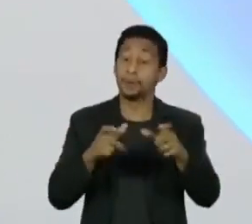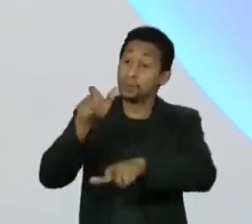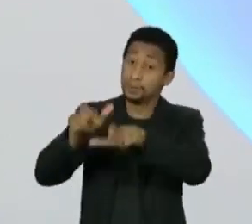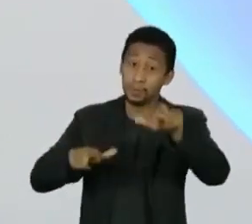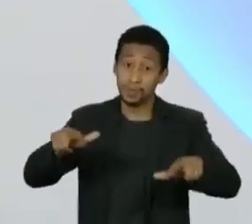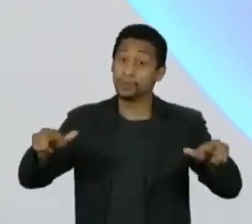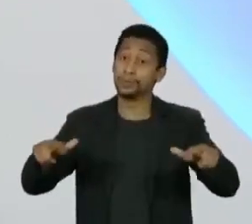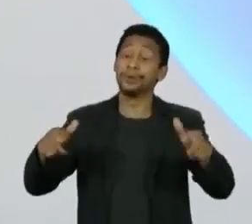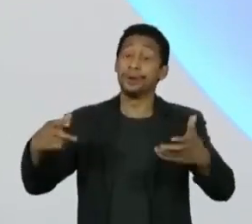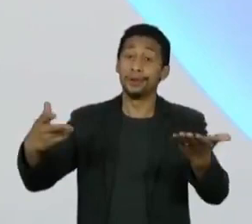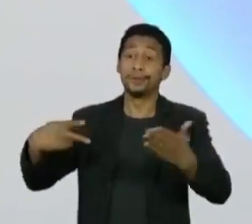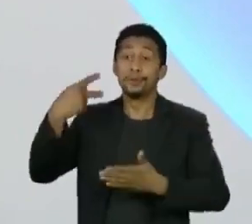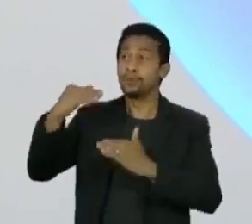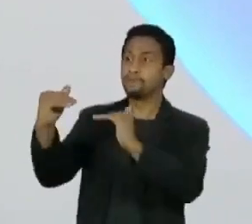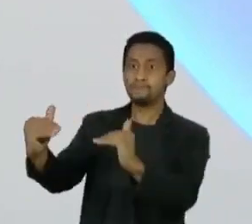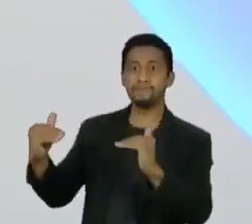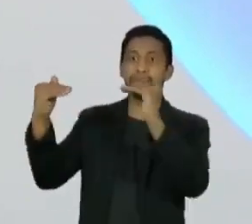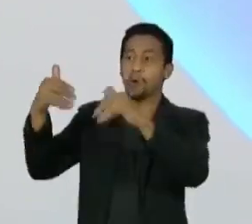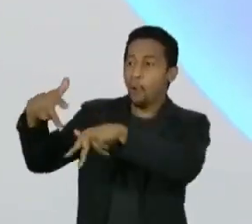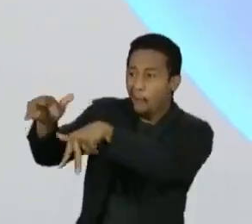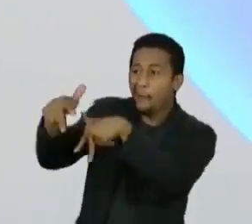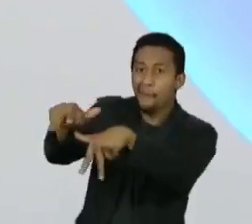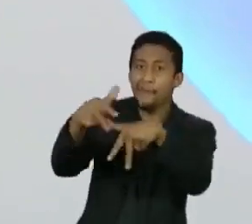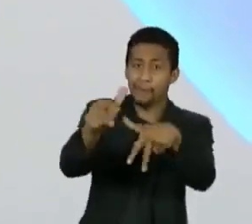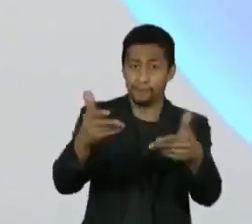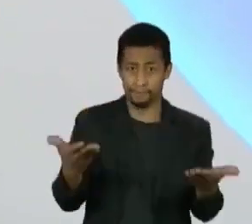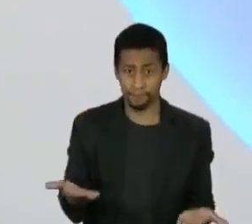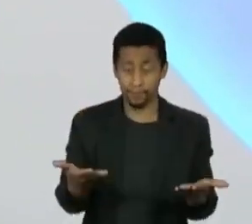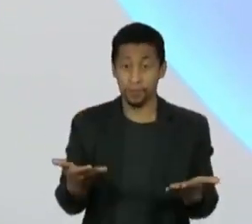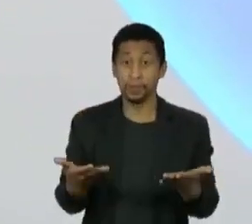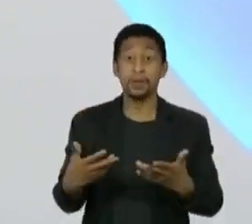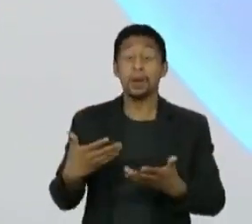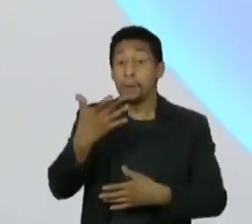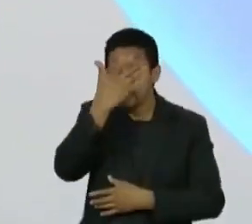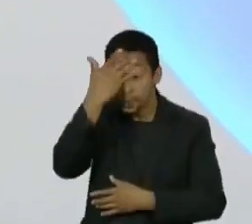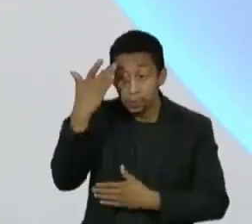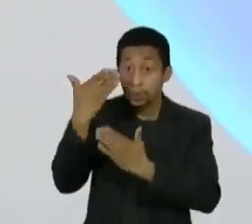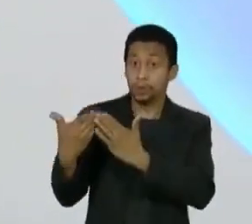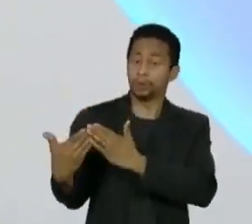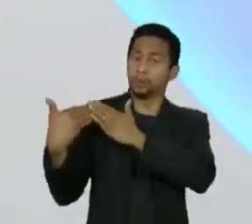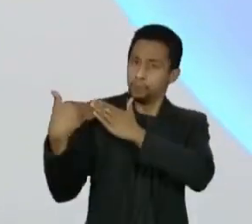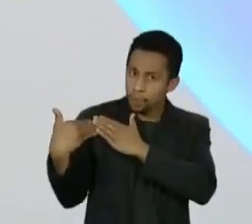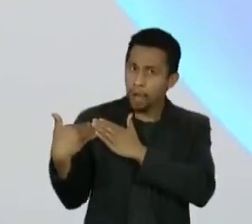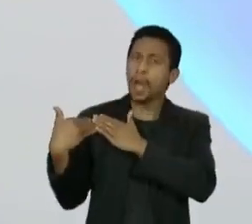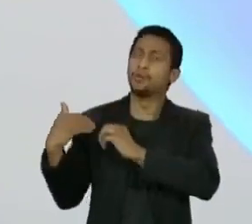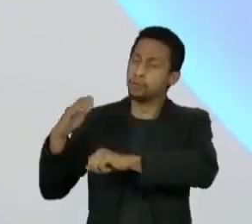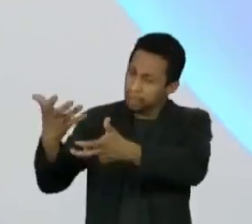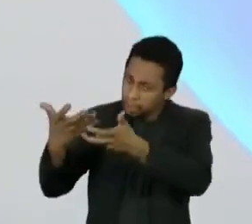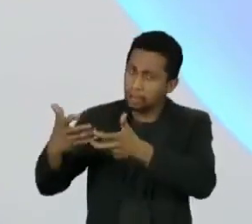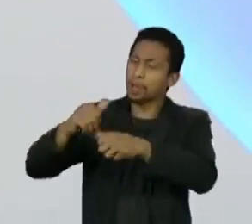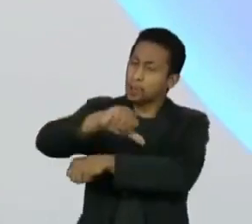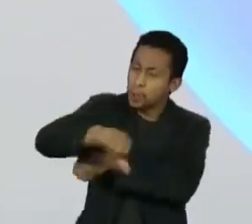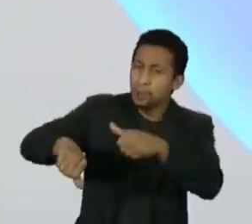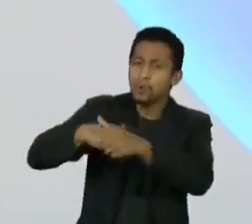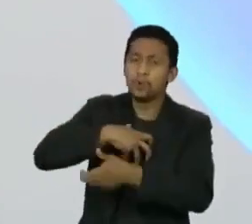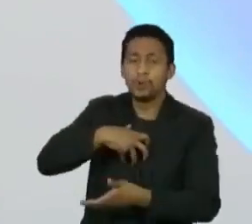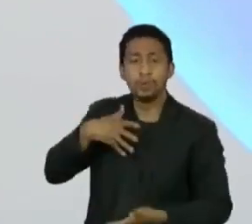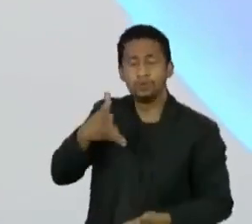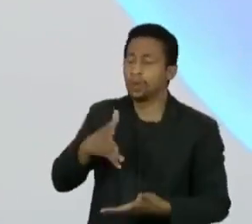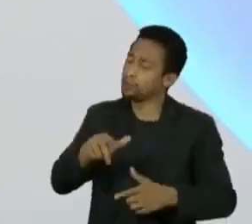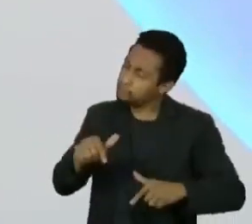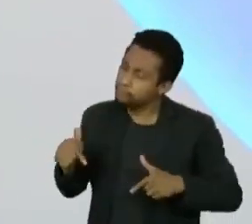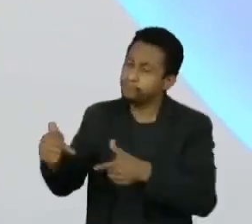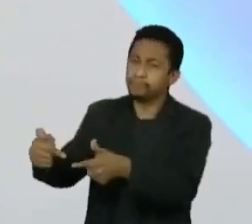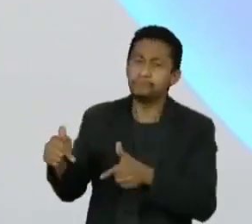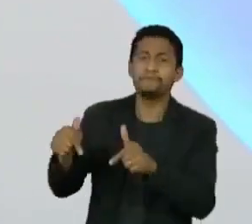e controle. E o papel de quem está aqui sentado numa cadeira de renovação, defendendo que mude o sistema, é enfrentar usando todas